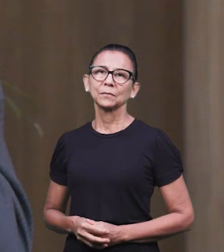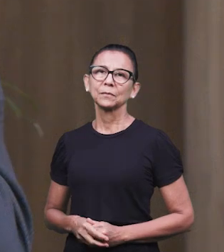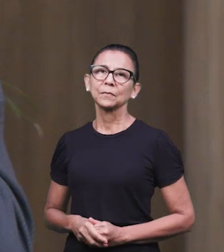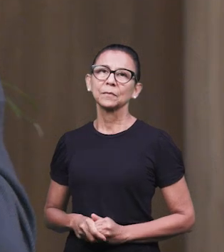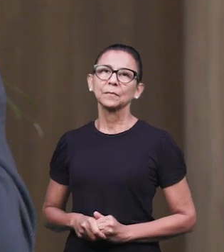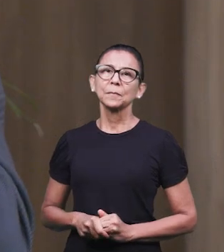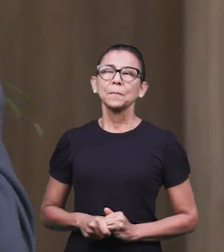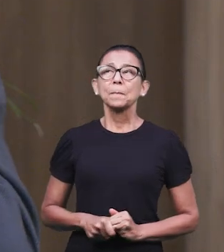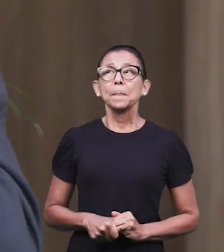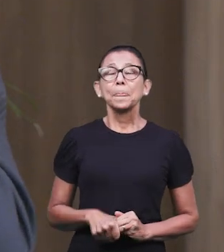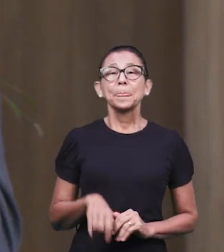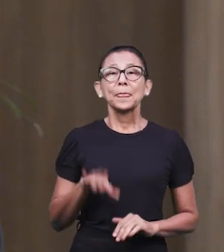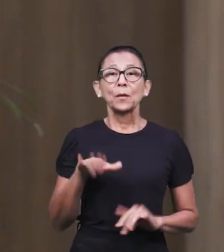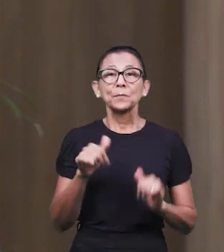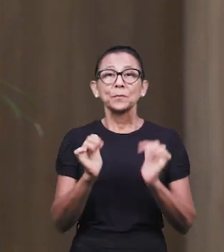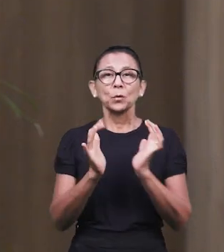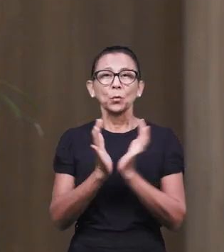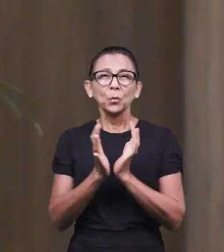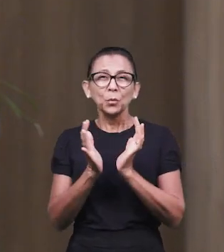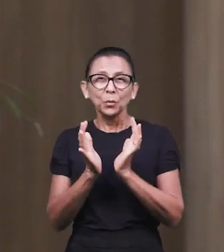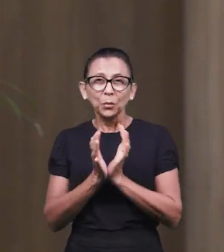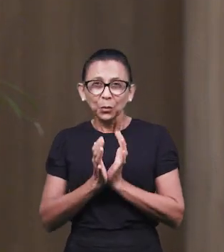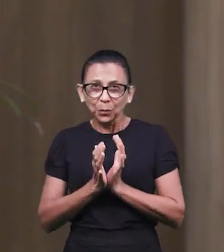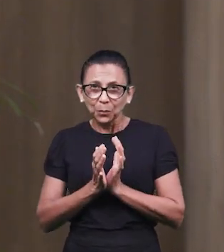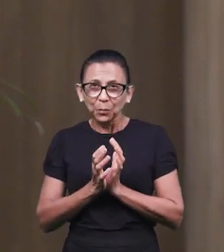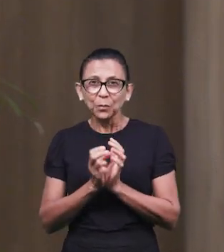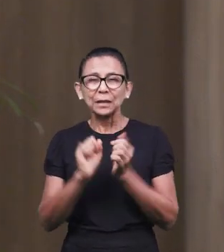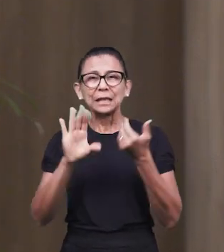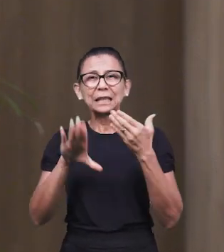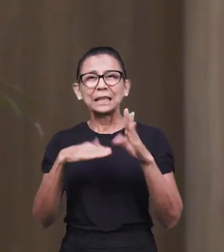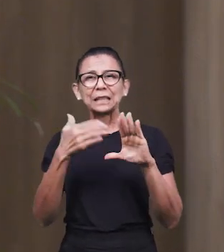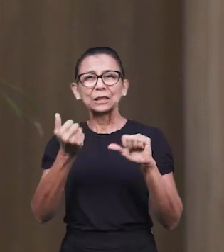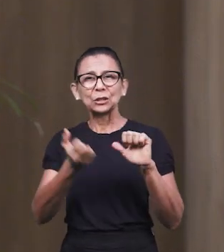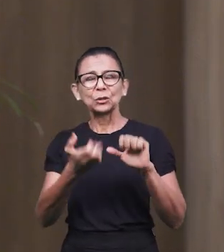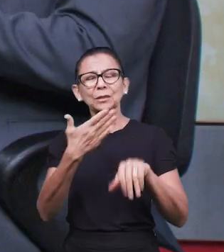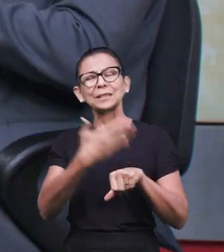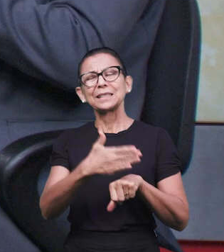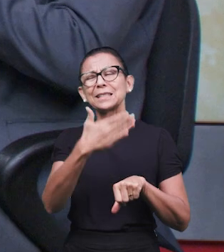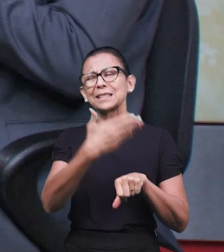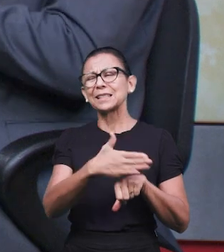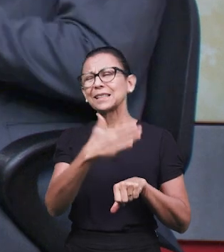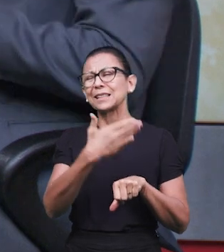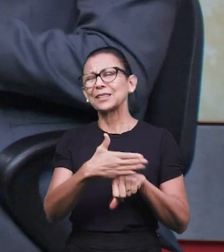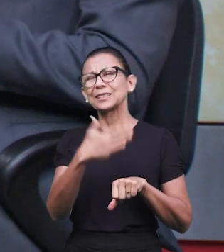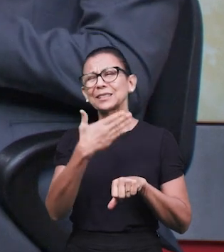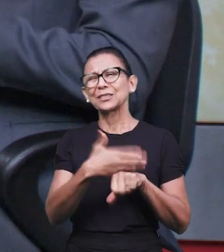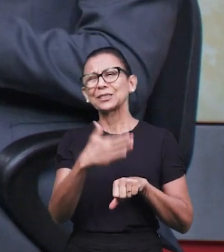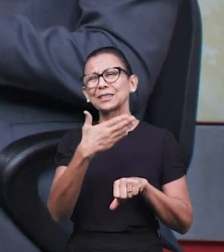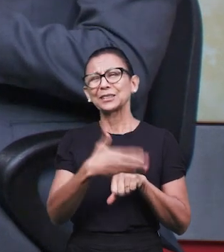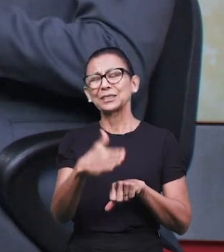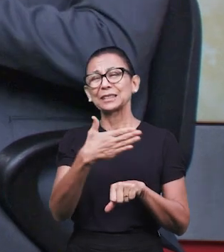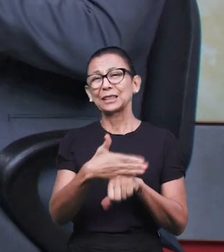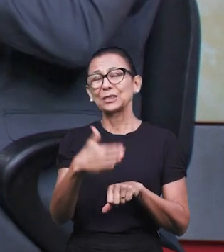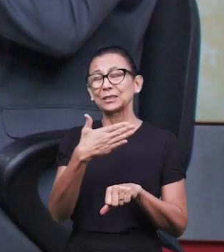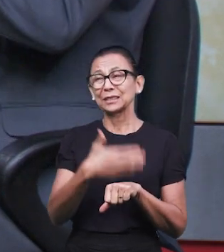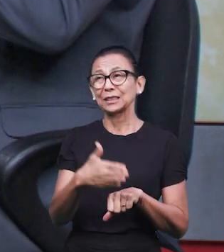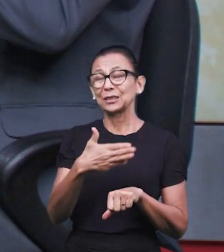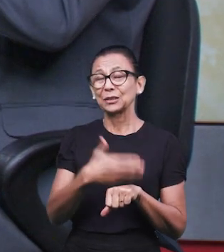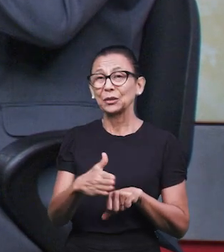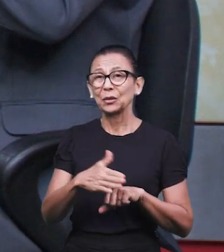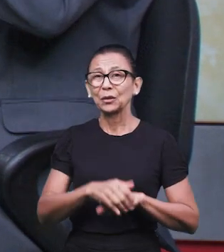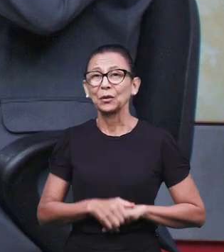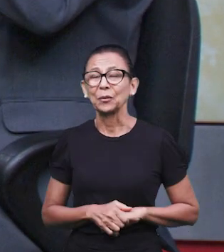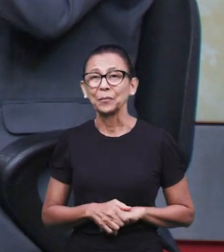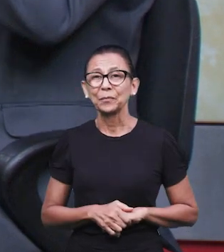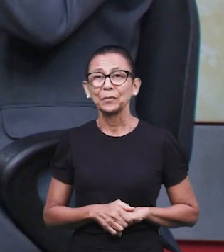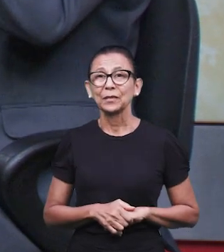o grupo ensaiou um louvor, está todo ensaiado, está perfeito, ensaiou 45 vezes, mas a